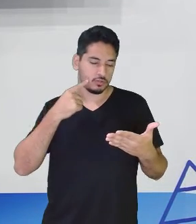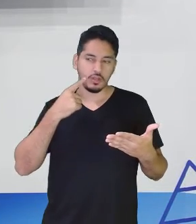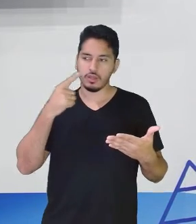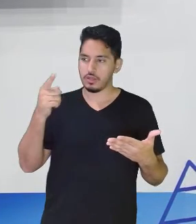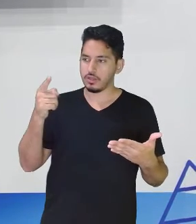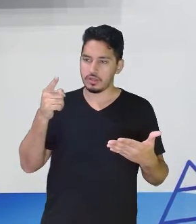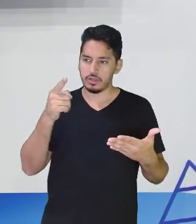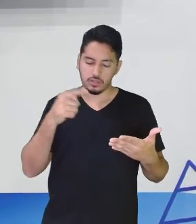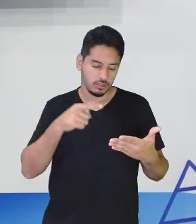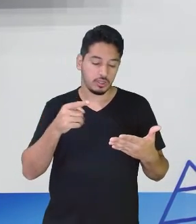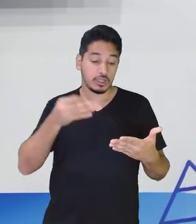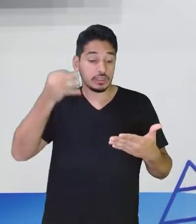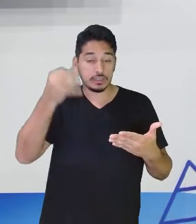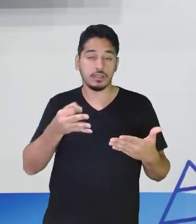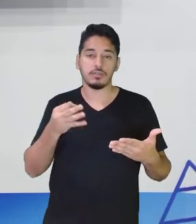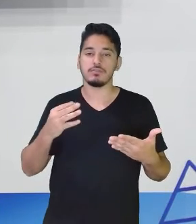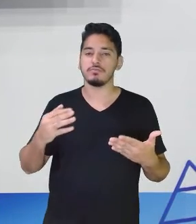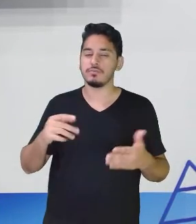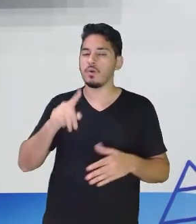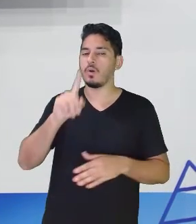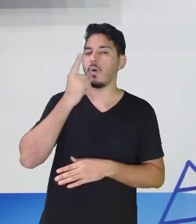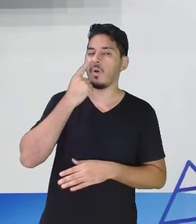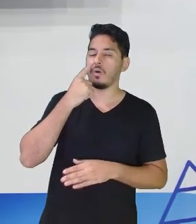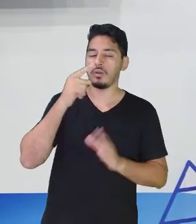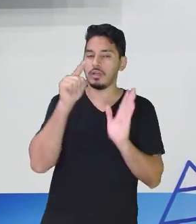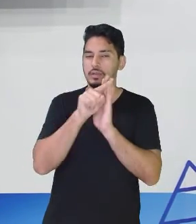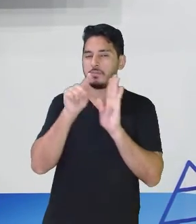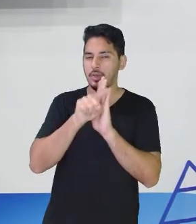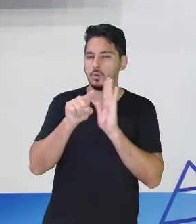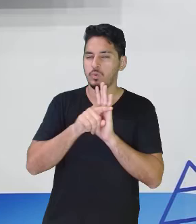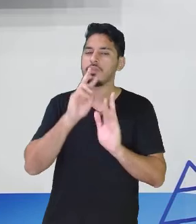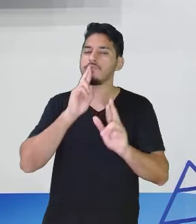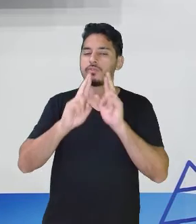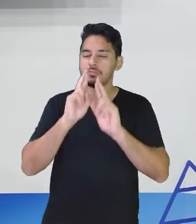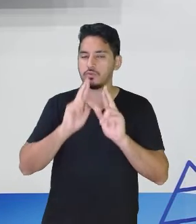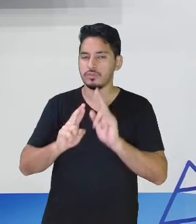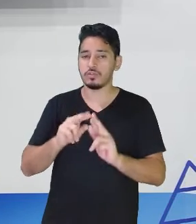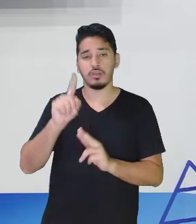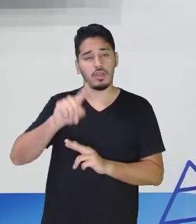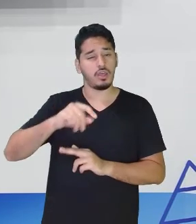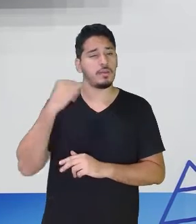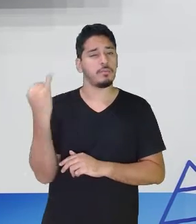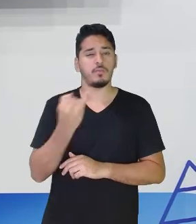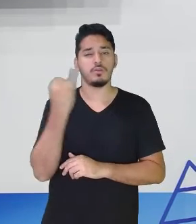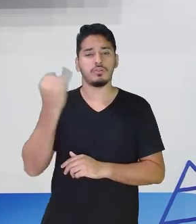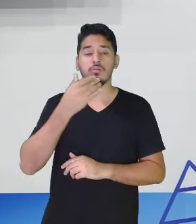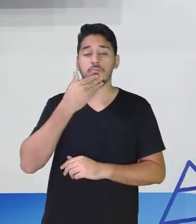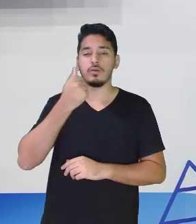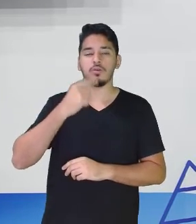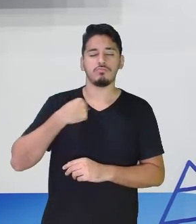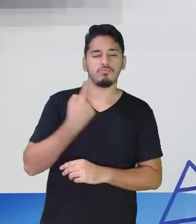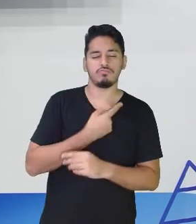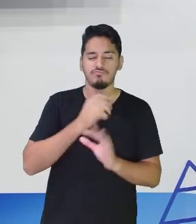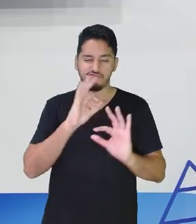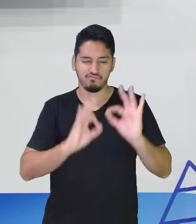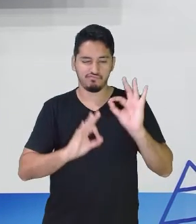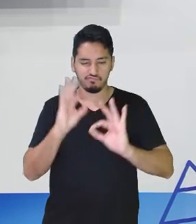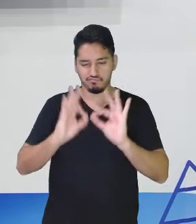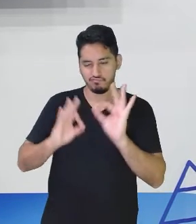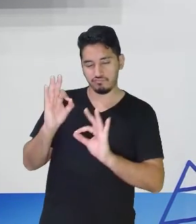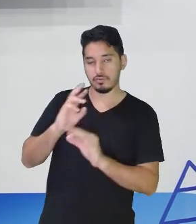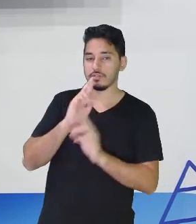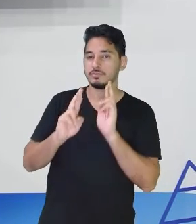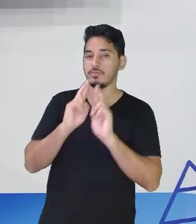Gente, responder questionamentos é muito importante para a gente poder melhor elaborar as nossas respostas. Então,